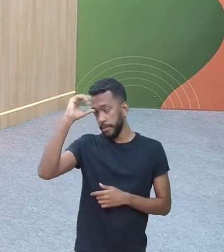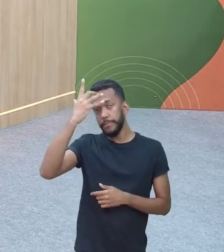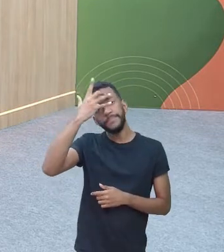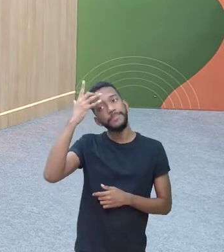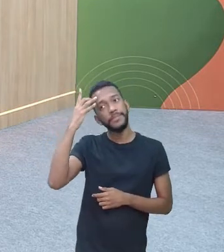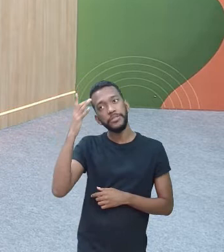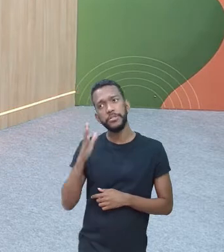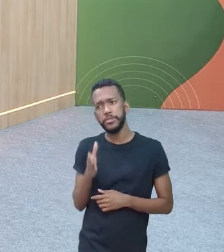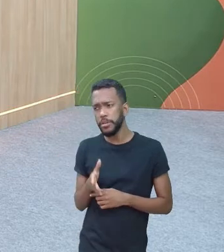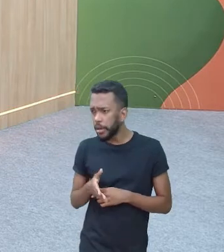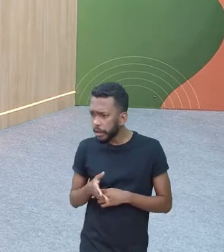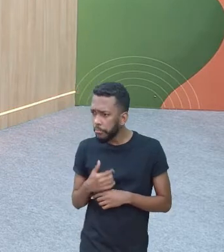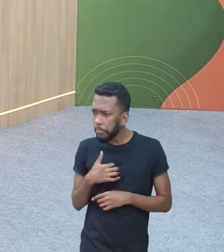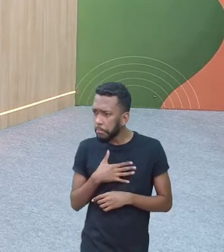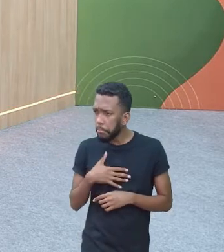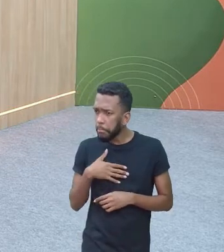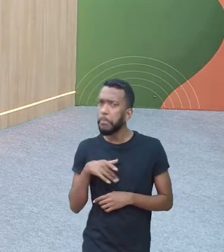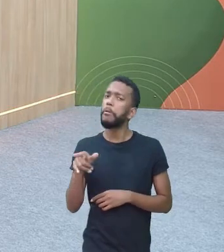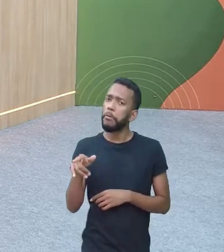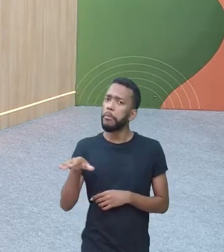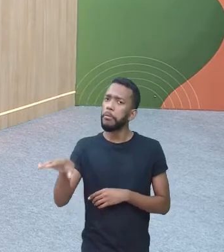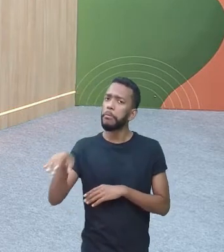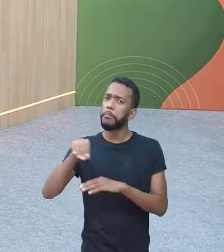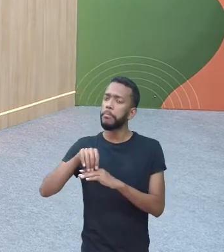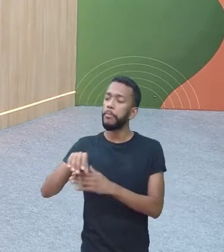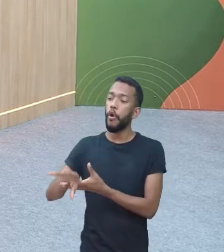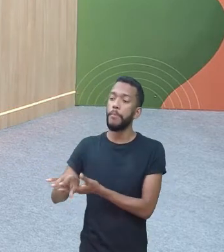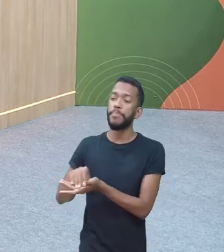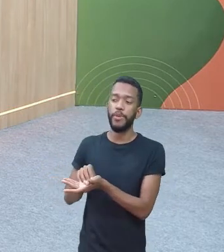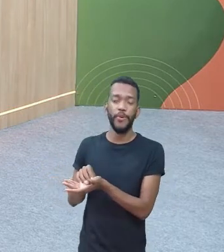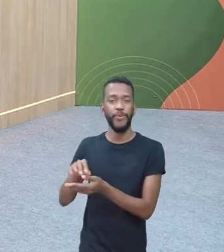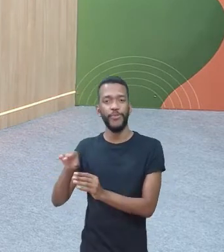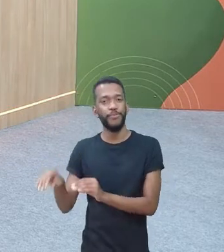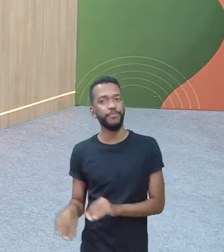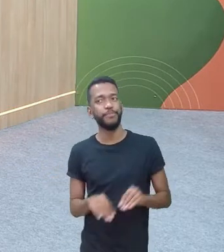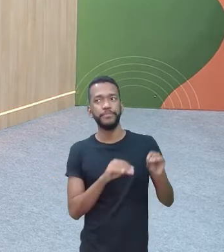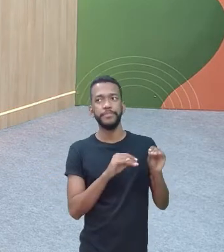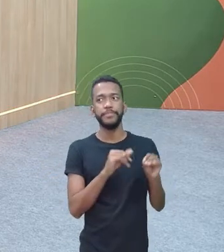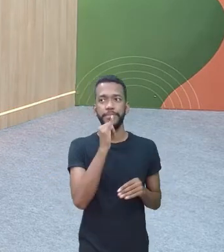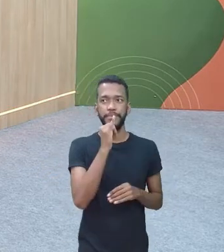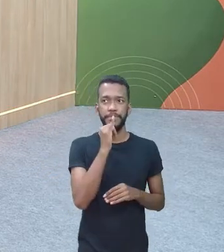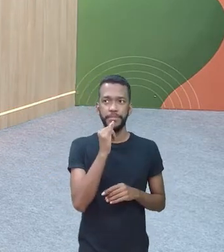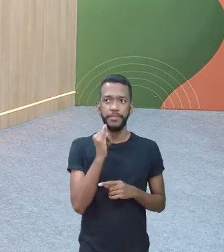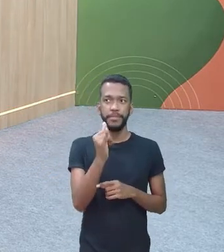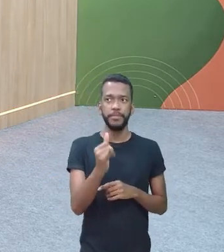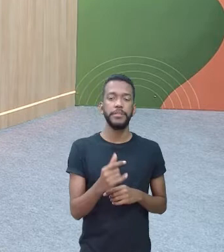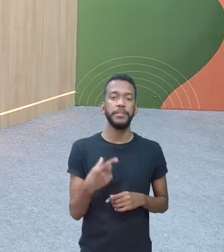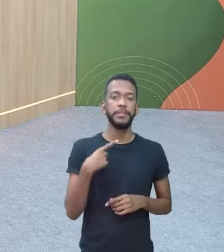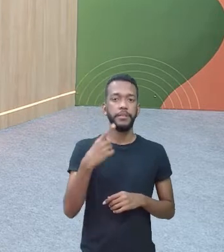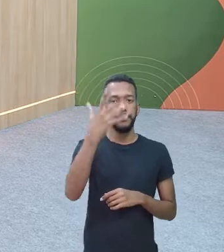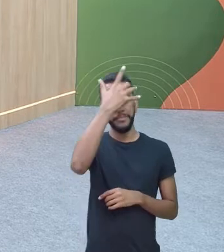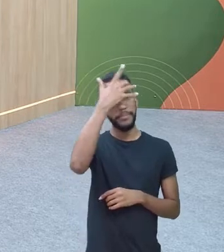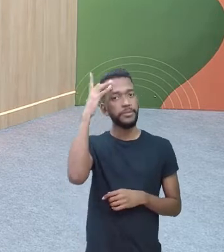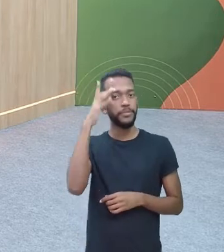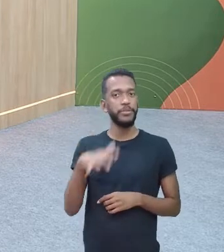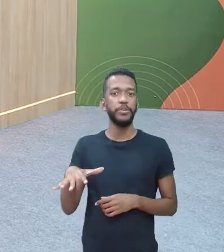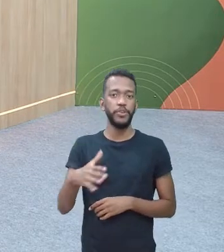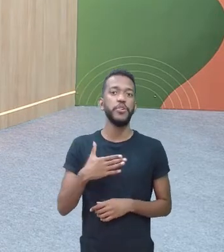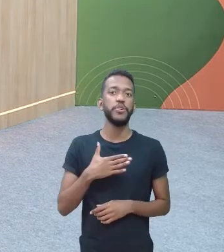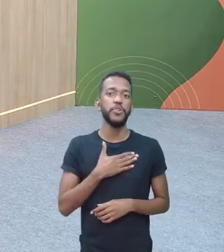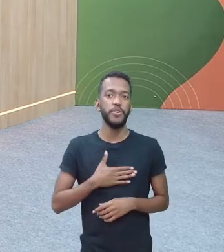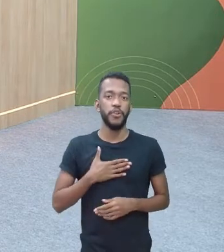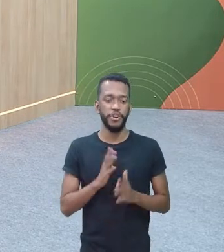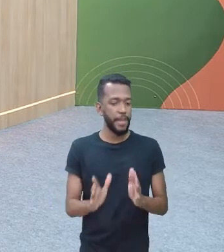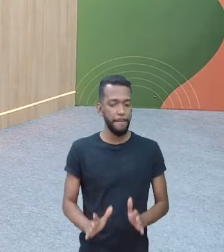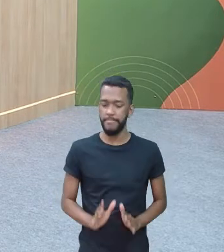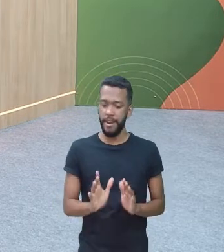lá, disse assim, poxa, gostei disso aqui, né? E aí, deixa eu dar um exemplo. Tem um pessoal que gosta do brega funk daqui, aí